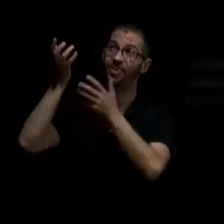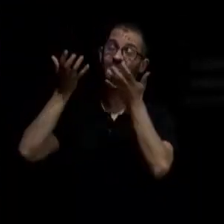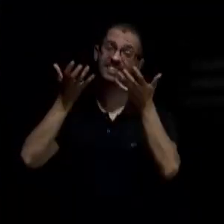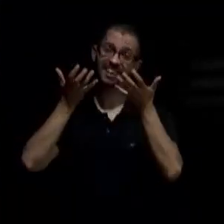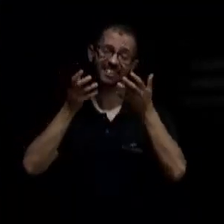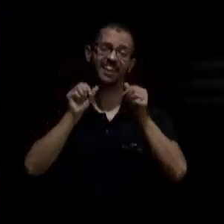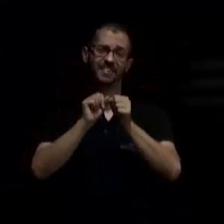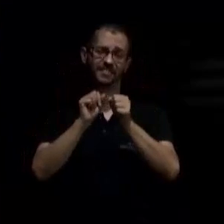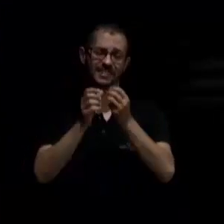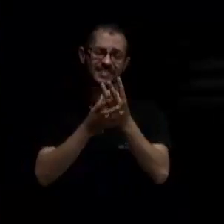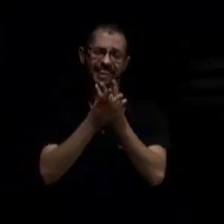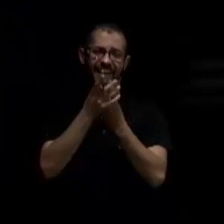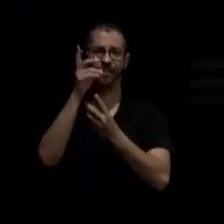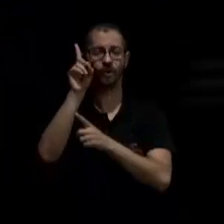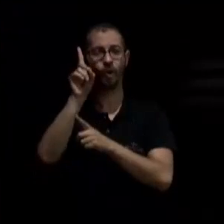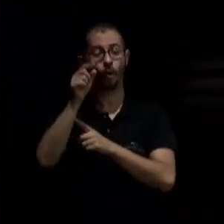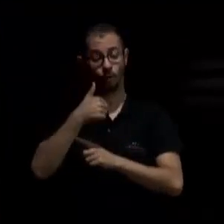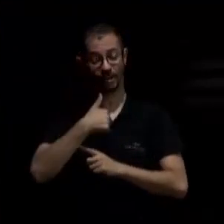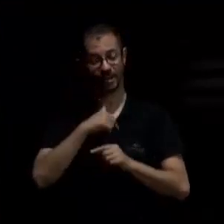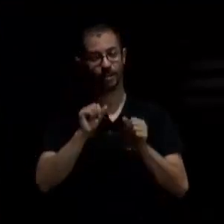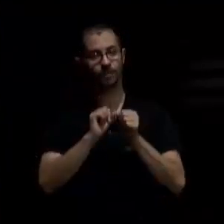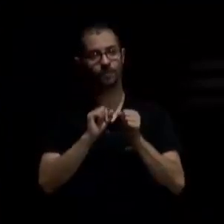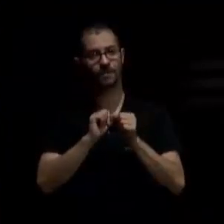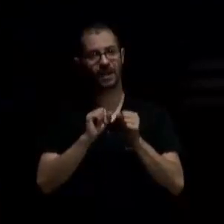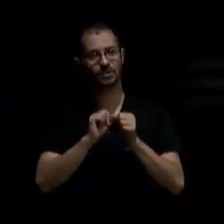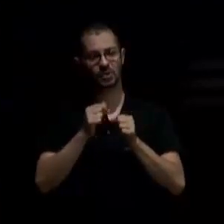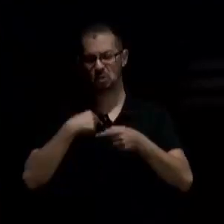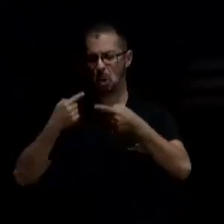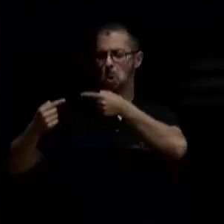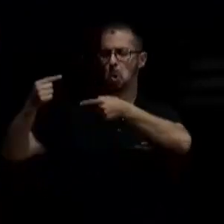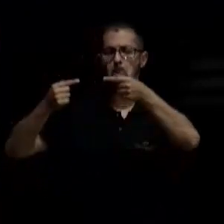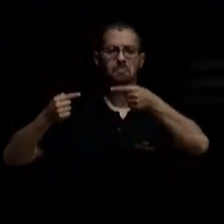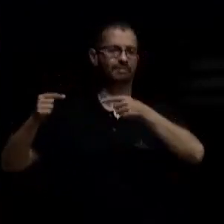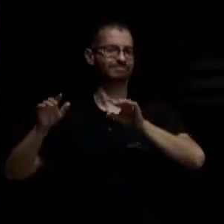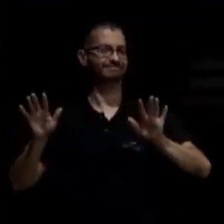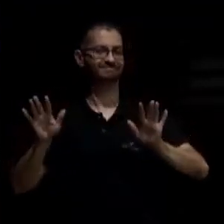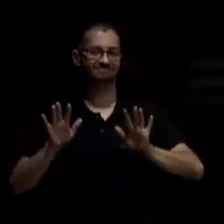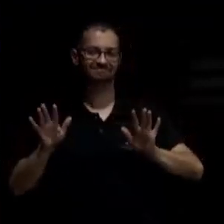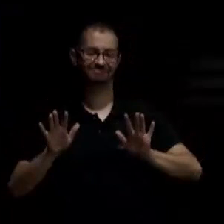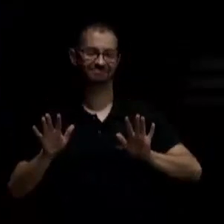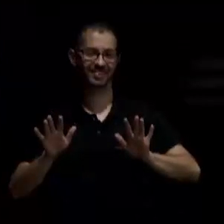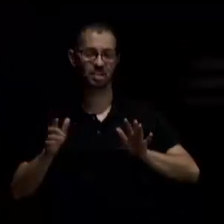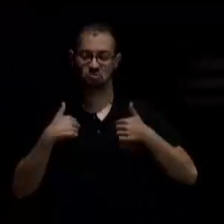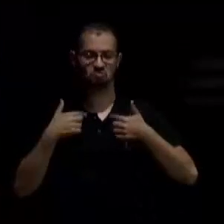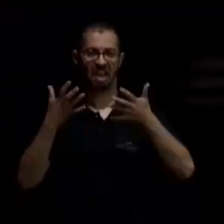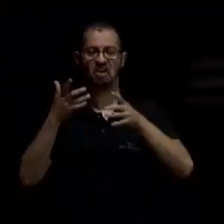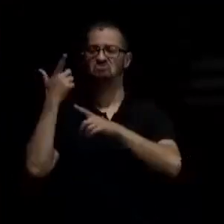unidade, sabia? E o que eu faço? Não estou competindo com ninguém. Não é para querer